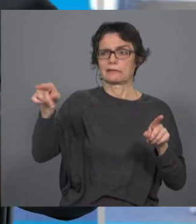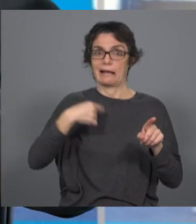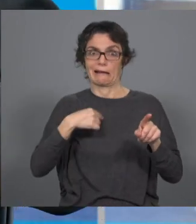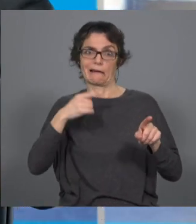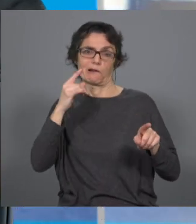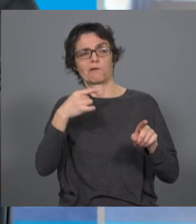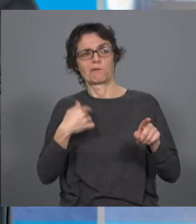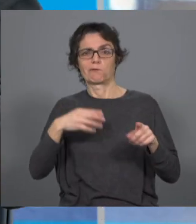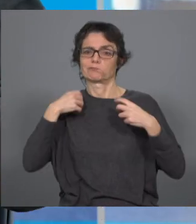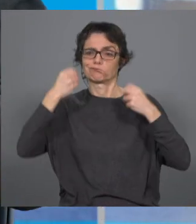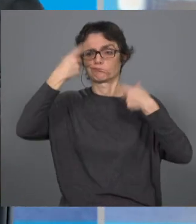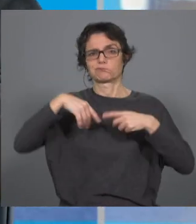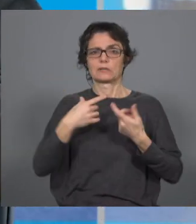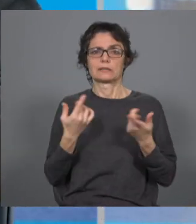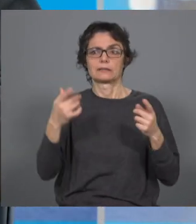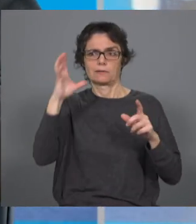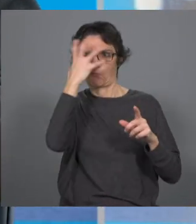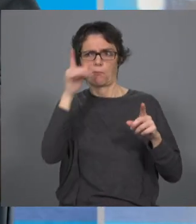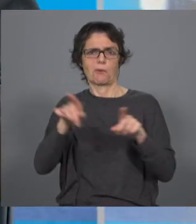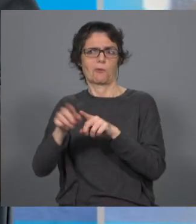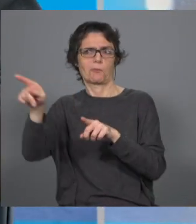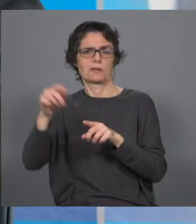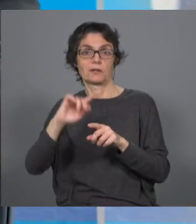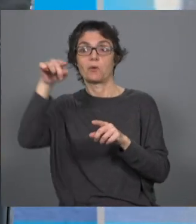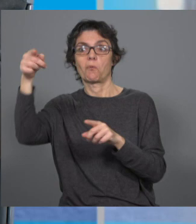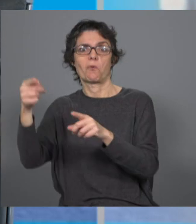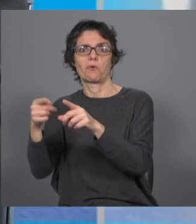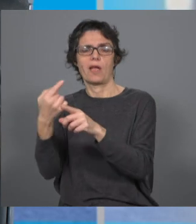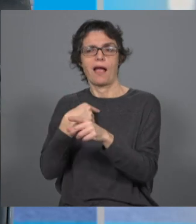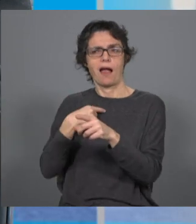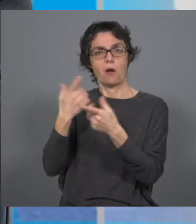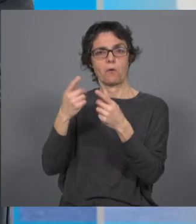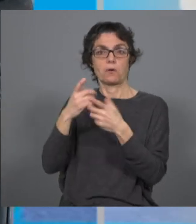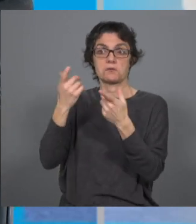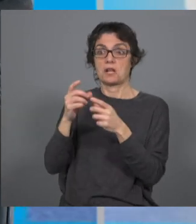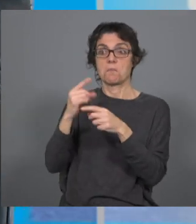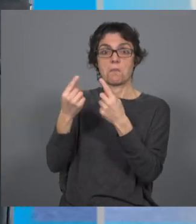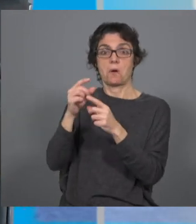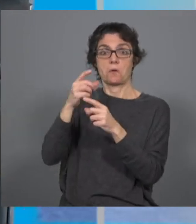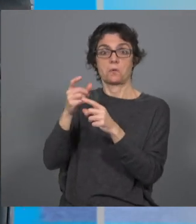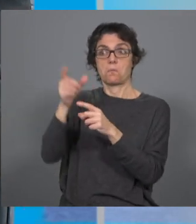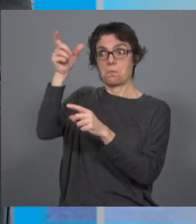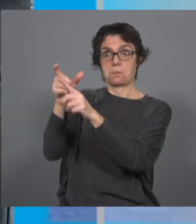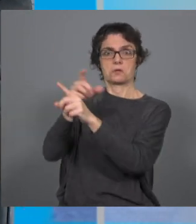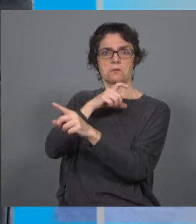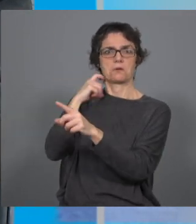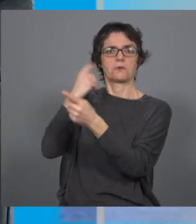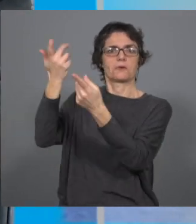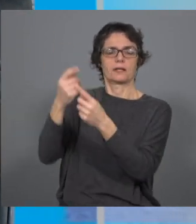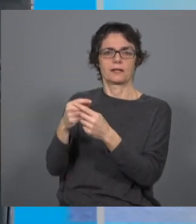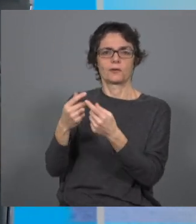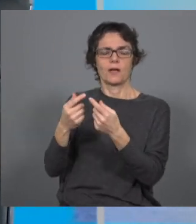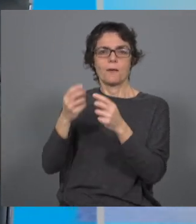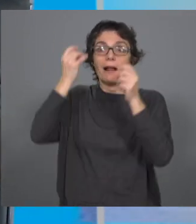de criticar, como se tivéssemos a pretensão de desmascarar aquilo que eles são, na